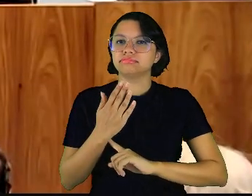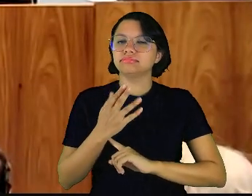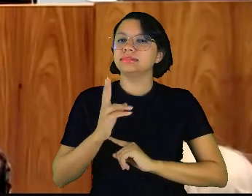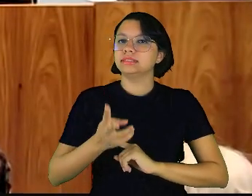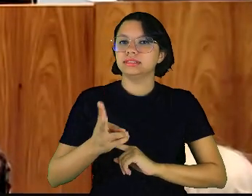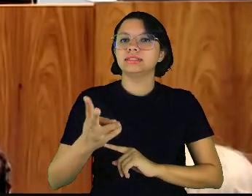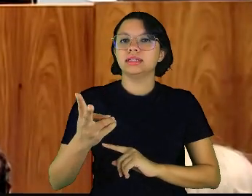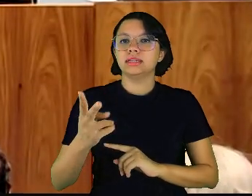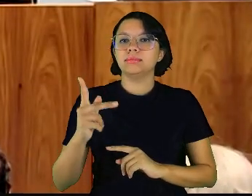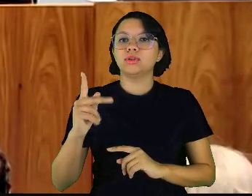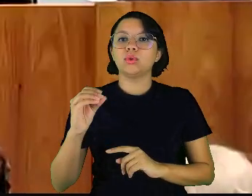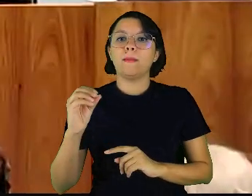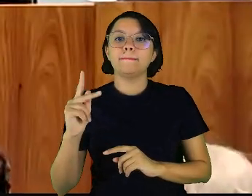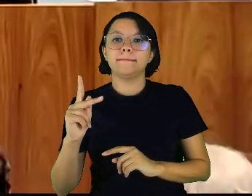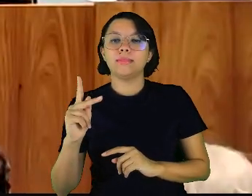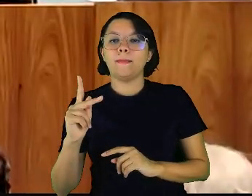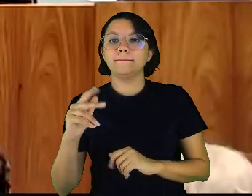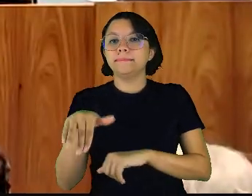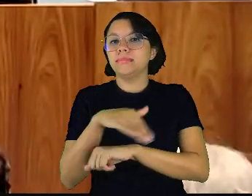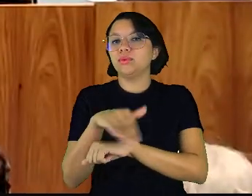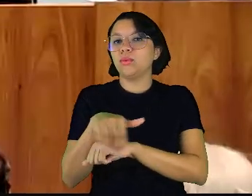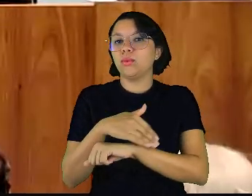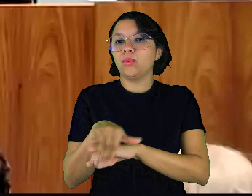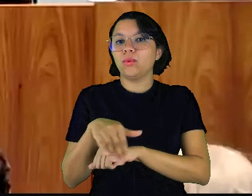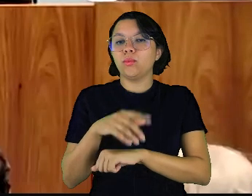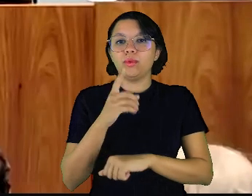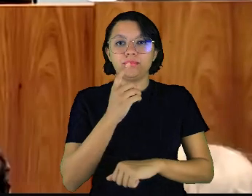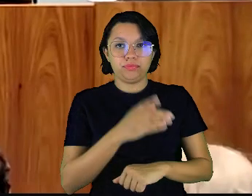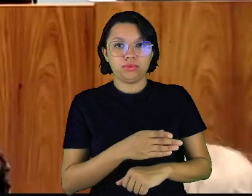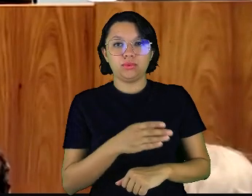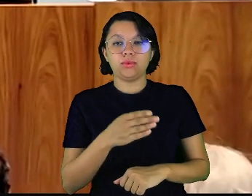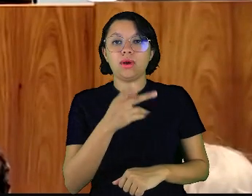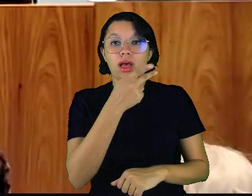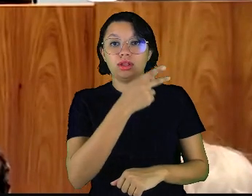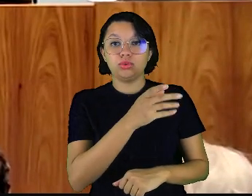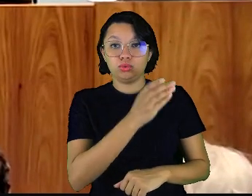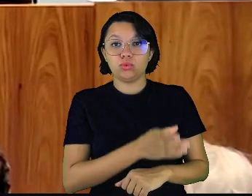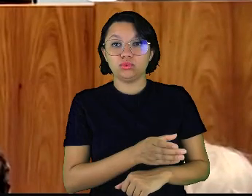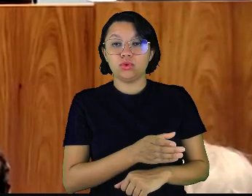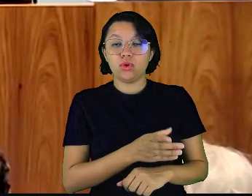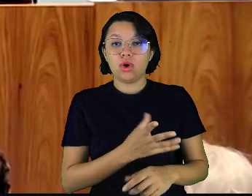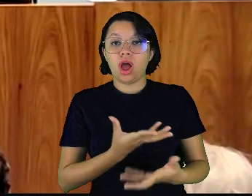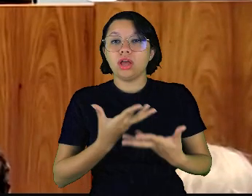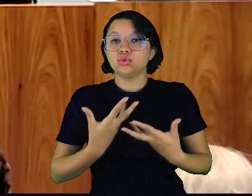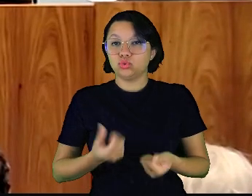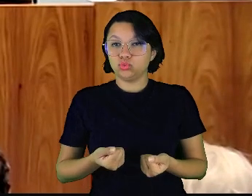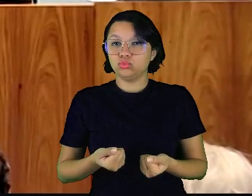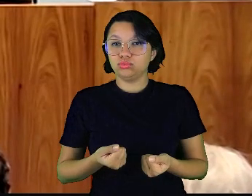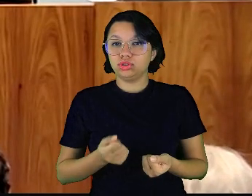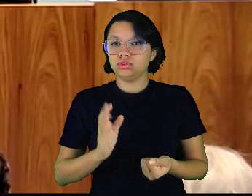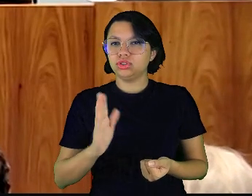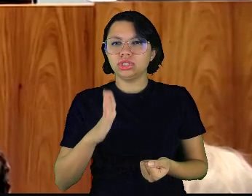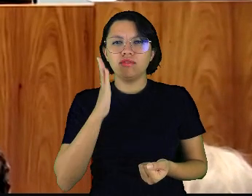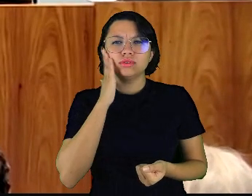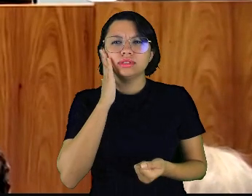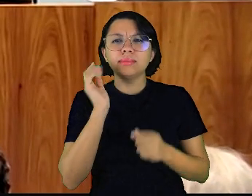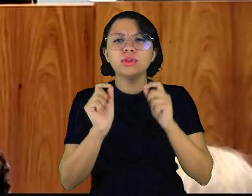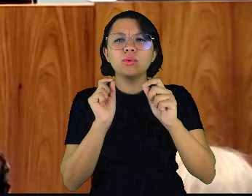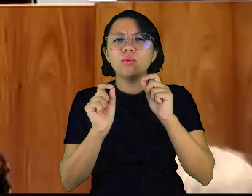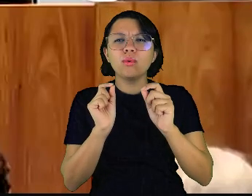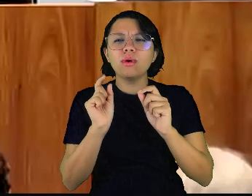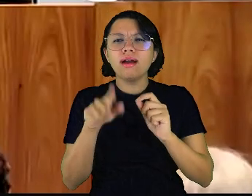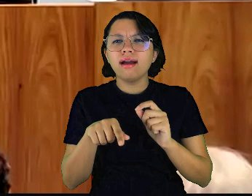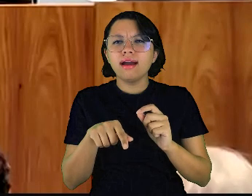incansáveis no Pop Rua. Doutora Beatriz, tão logo assumiu e se inteirou do que é o Pop